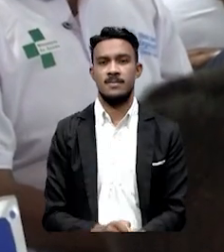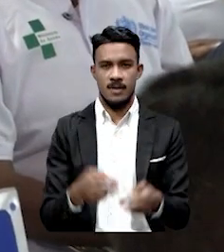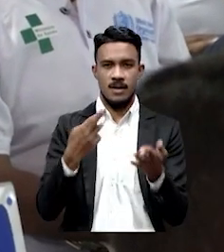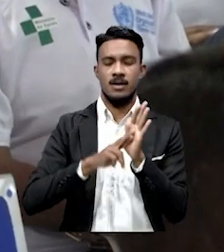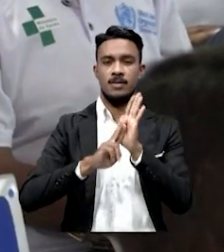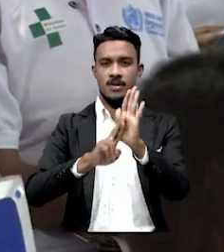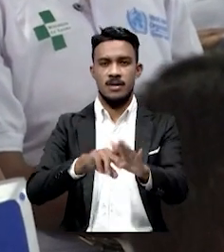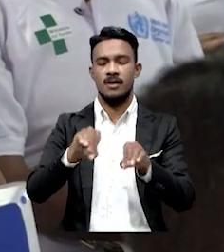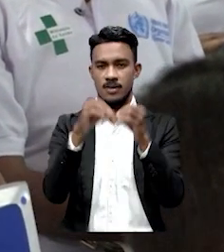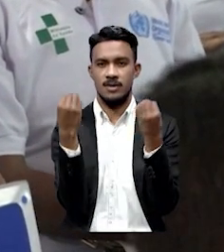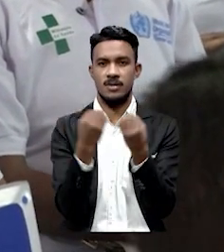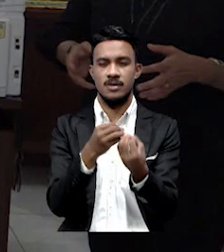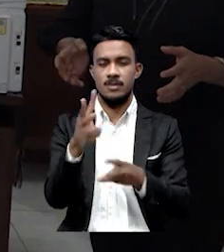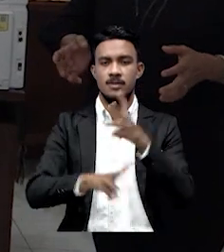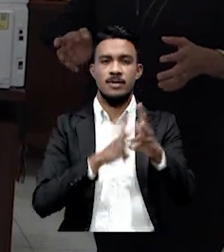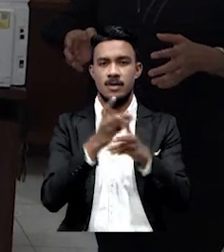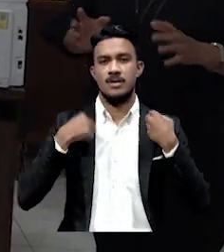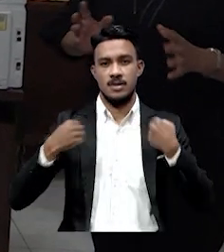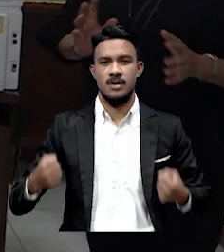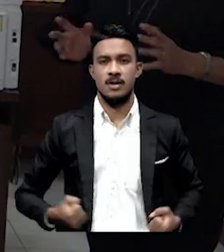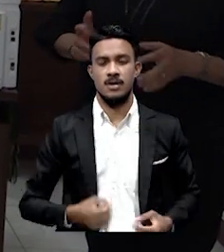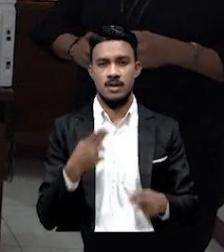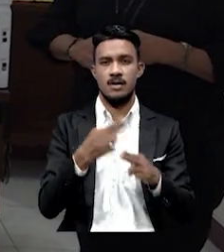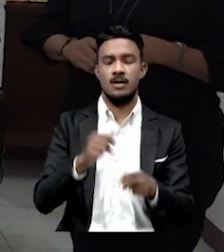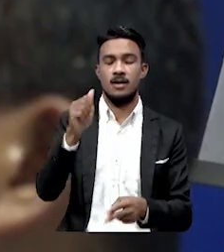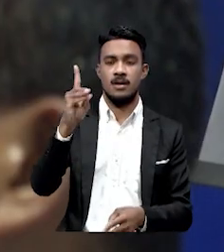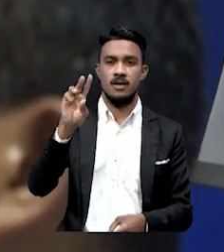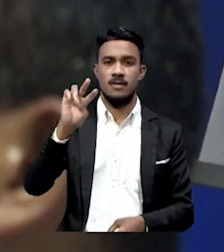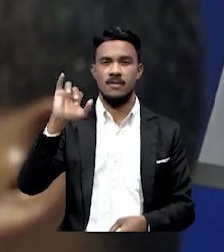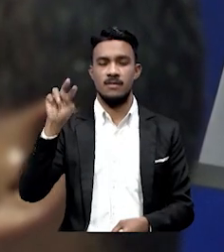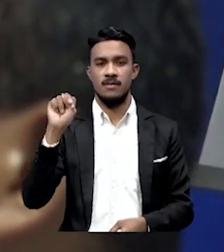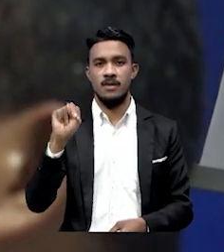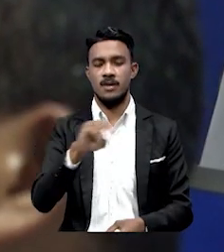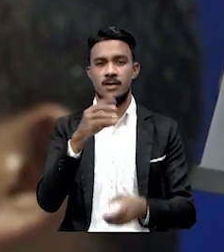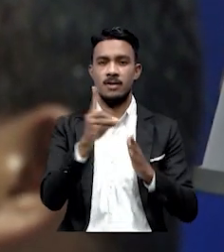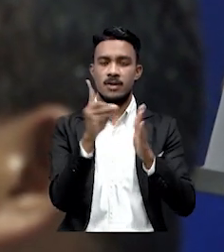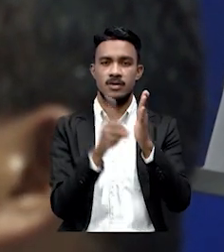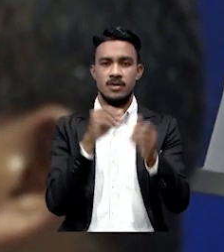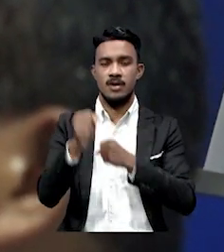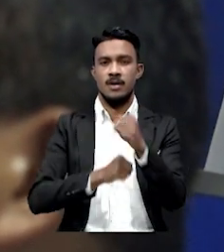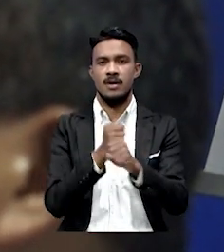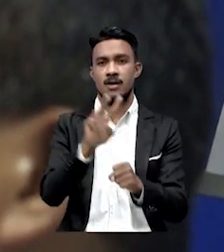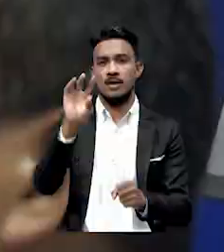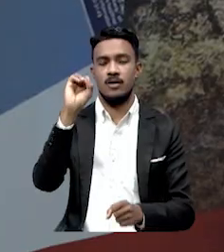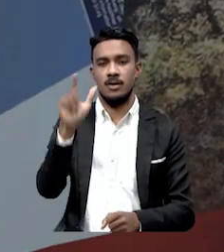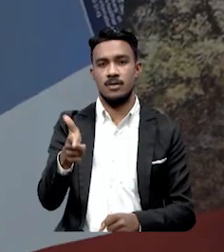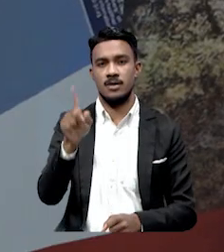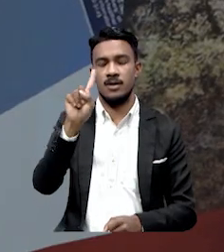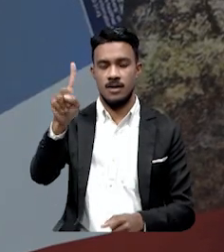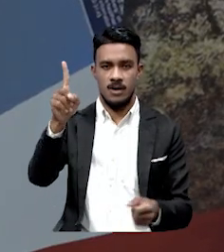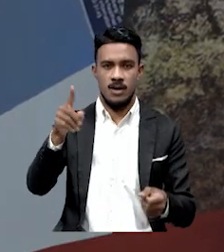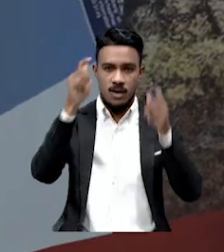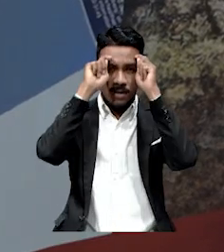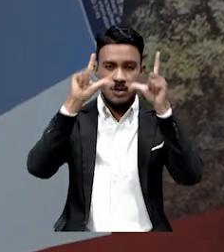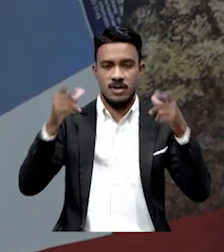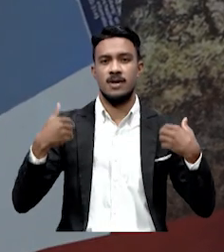Representante da Organização Mundial Saúde e Timor-Leste, Arvin Matur Hateten, dado suscitine ring rua, rua nu resing ida, Timor-Leste e halisio